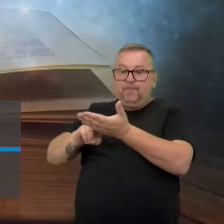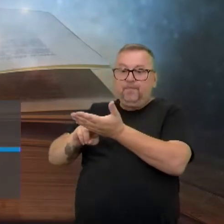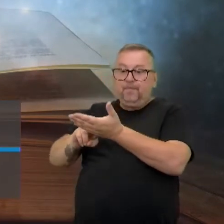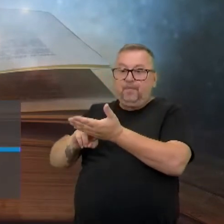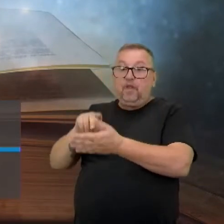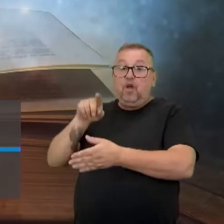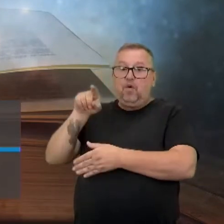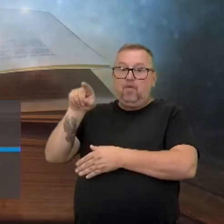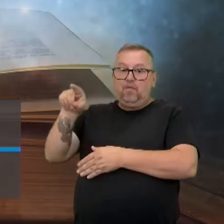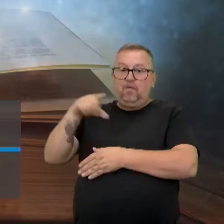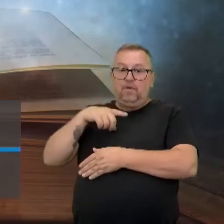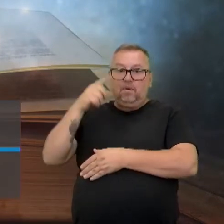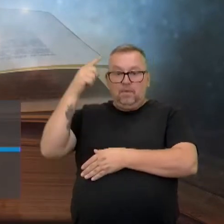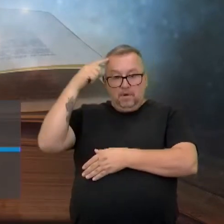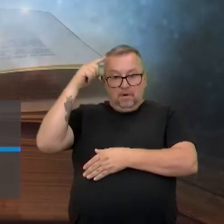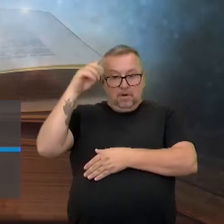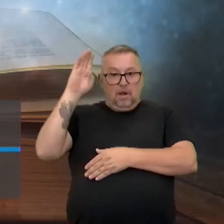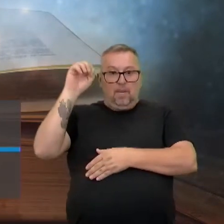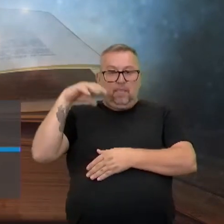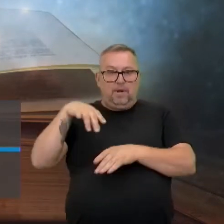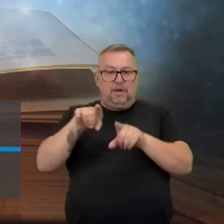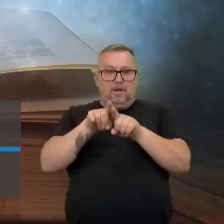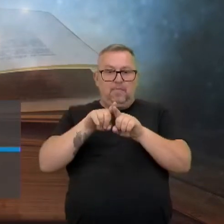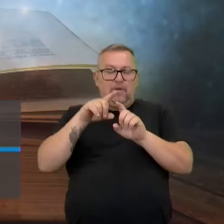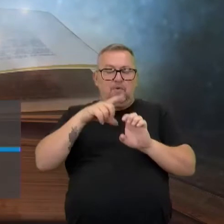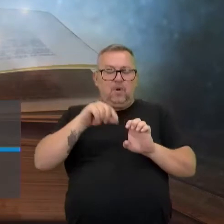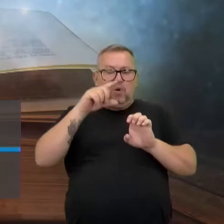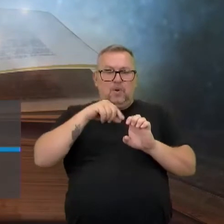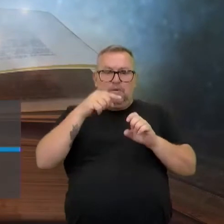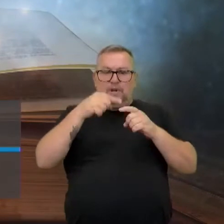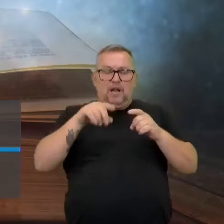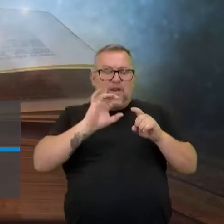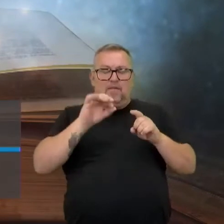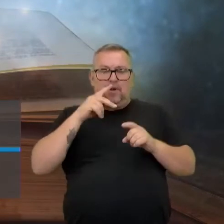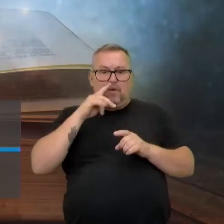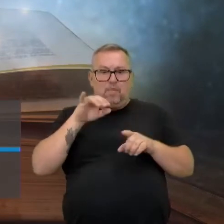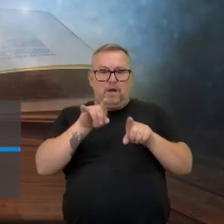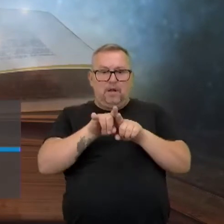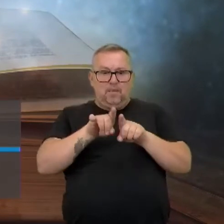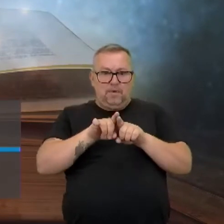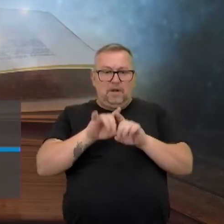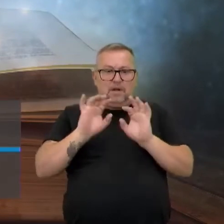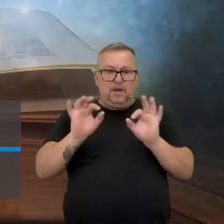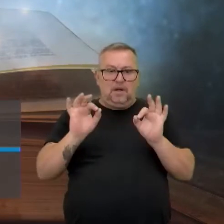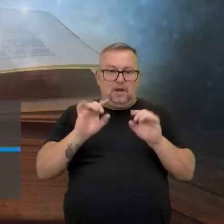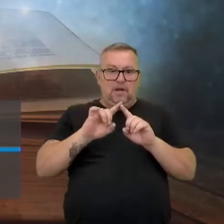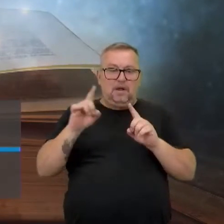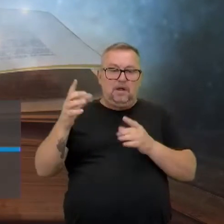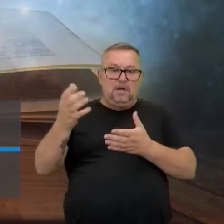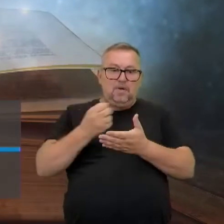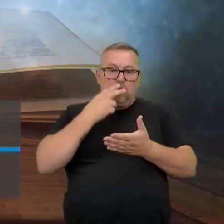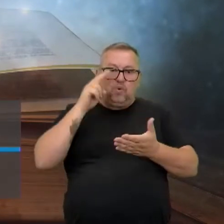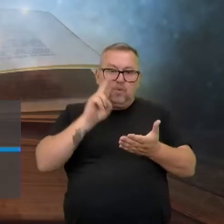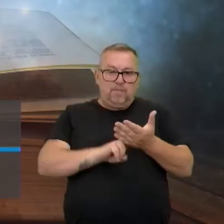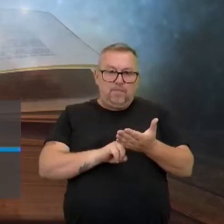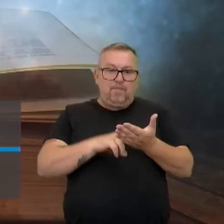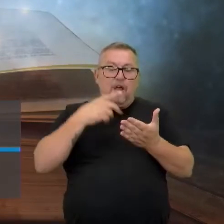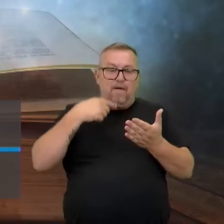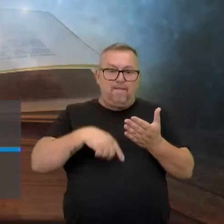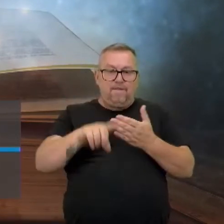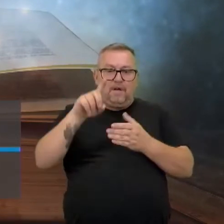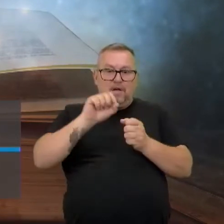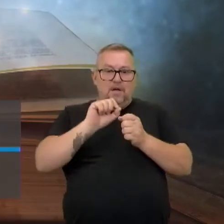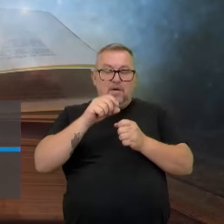você precisa pensar bem, é só um vendedor, não tem nada a ver com seu pai e tal, enfim. Ele recebe a carta e vai entrar